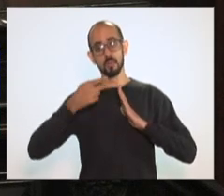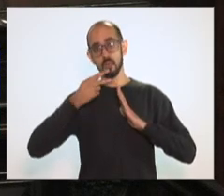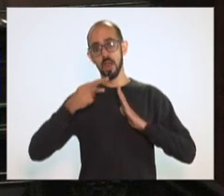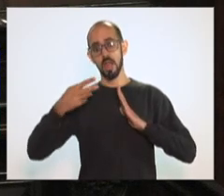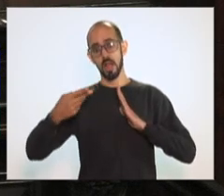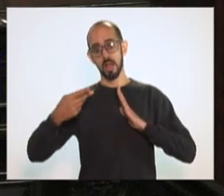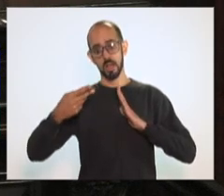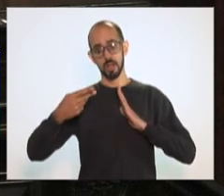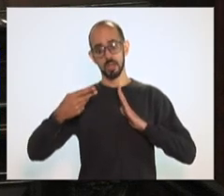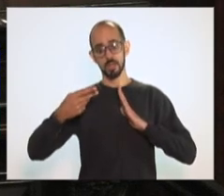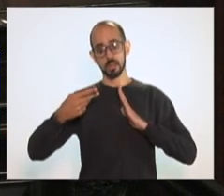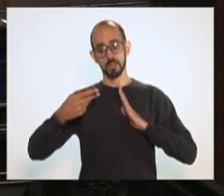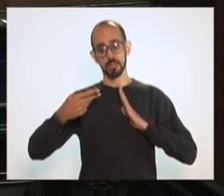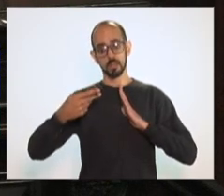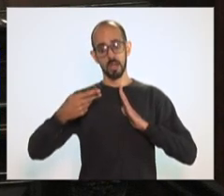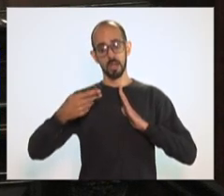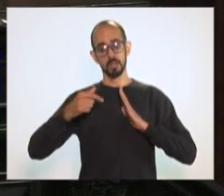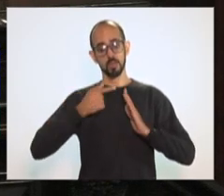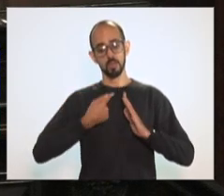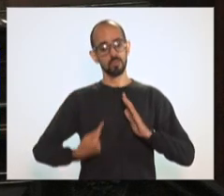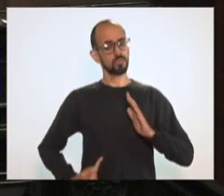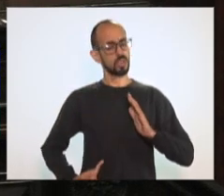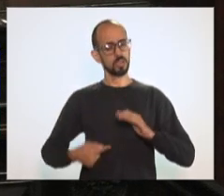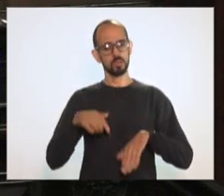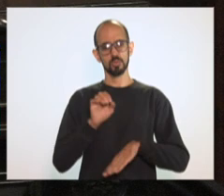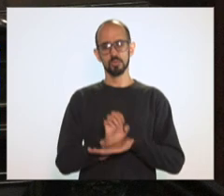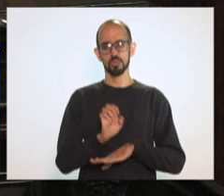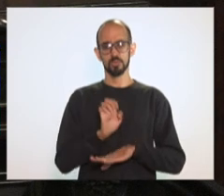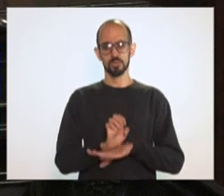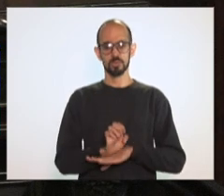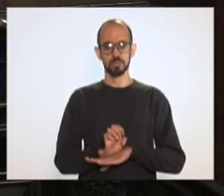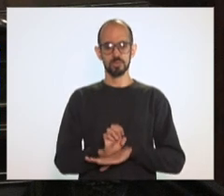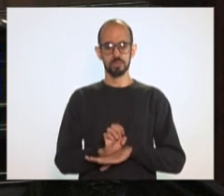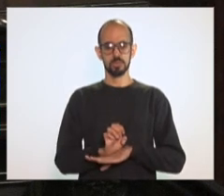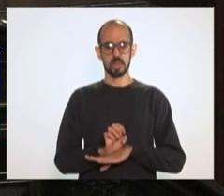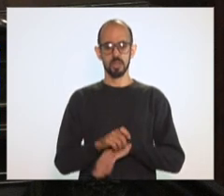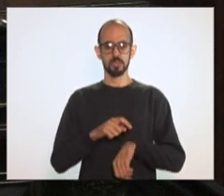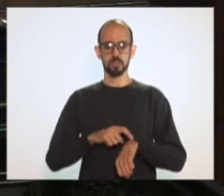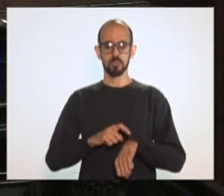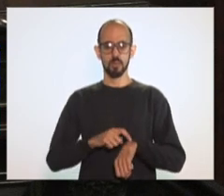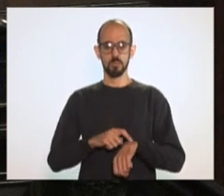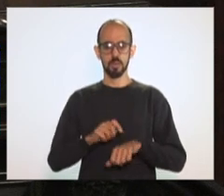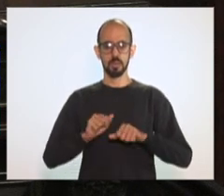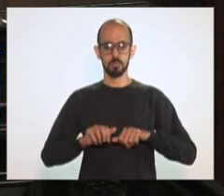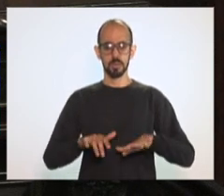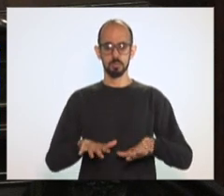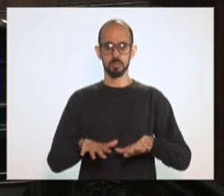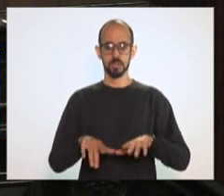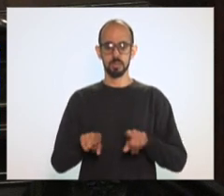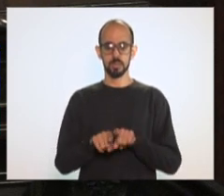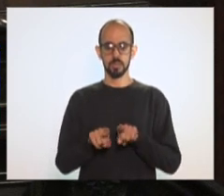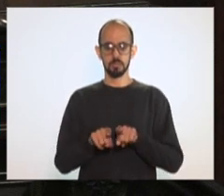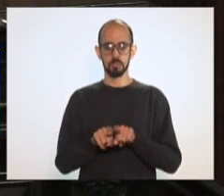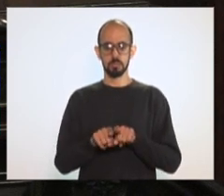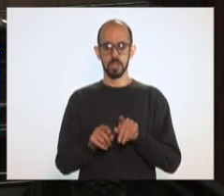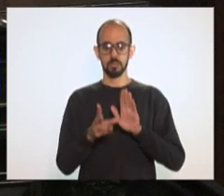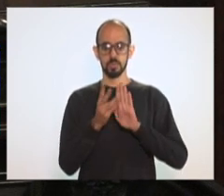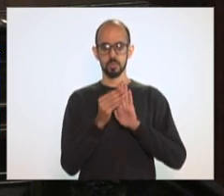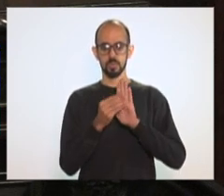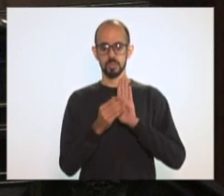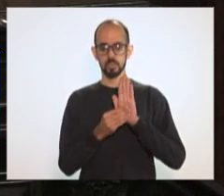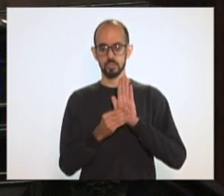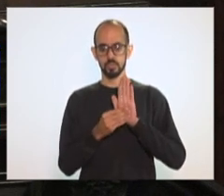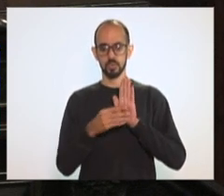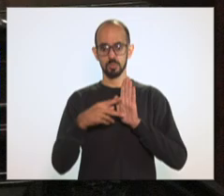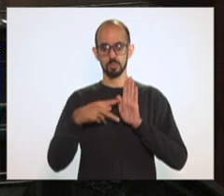irrefutável do governo do estado em relação ao enfrentamento da pandemia e fica aqui também o registro que o PSOL,